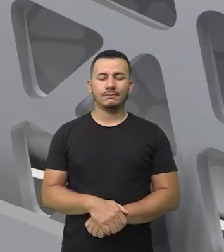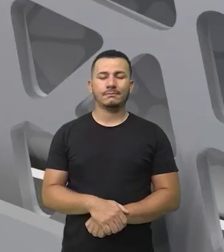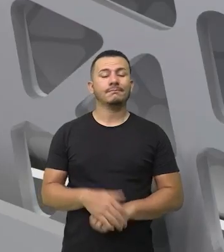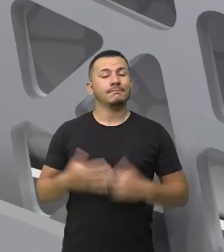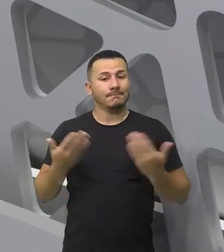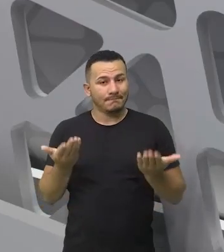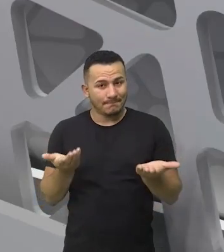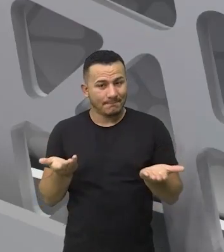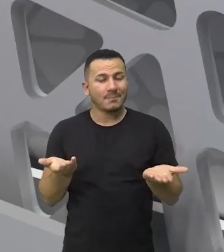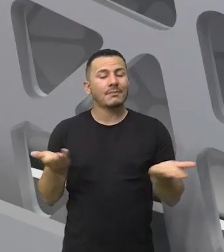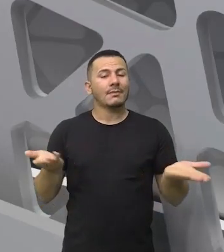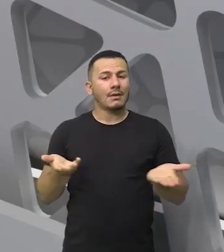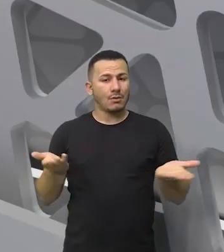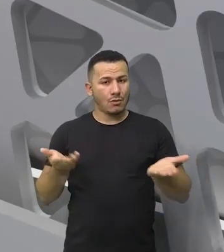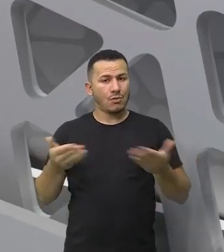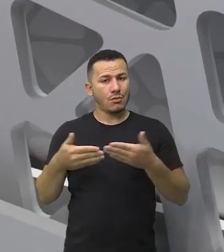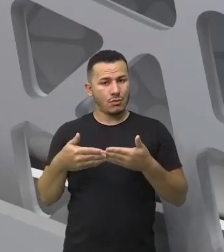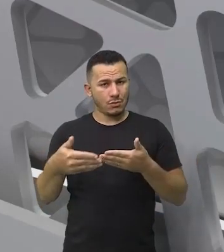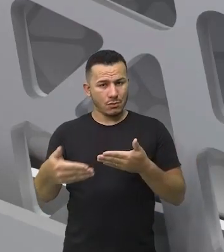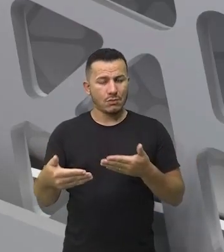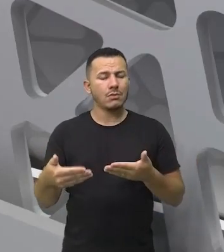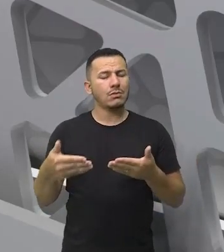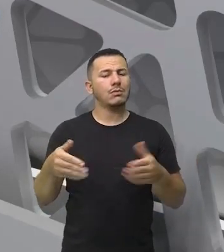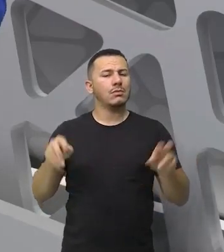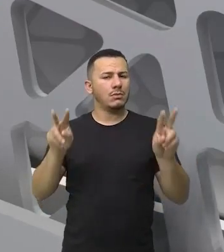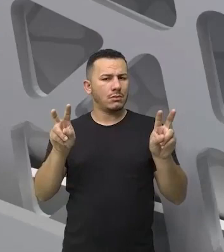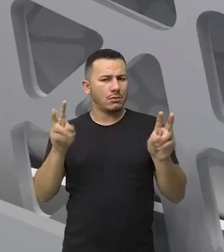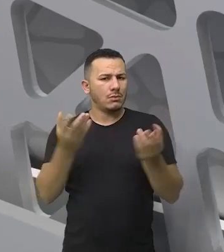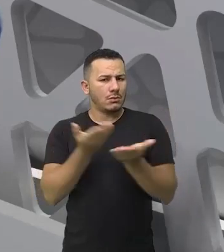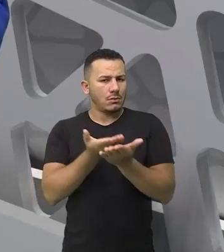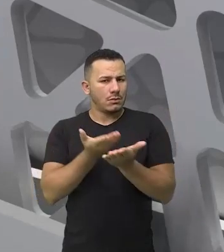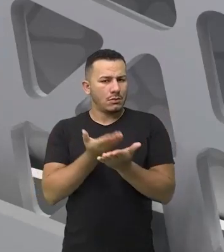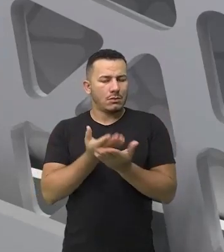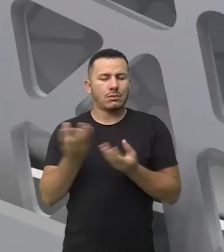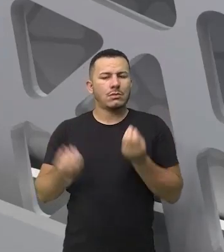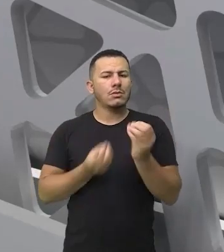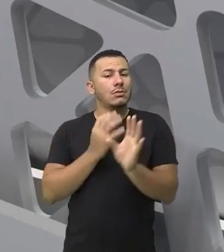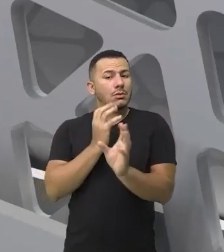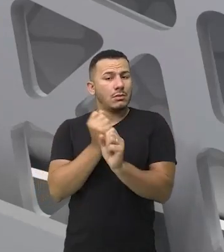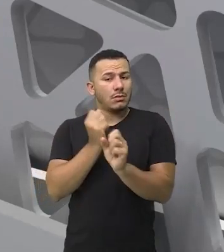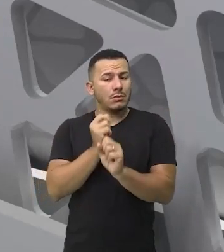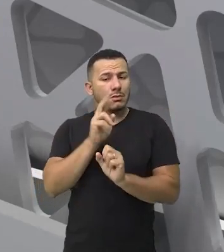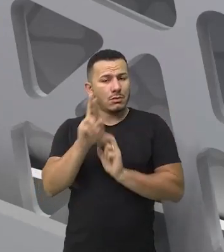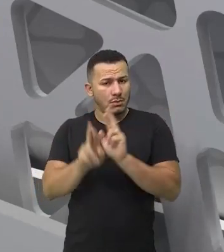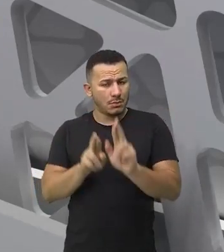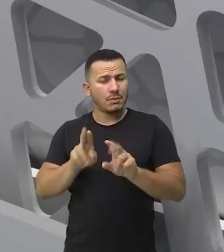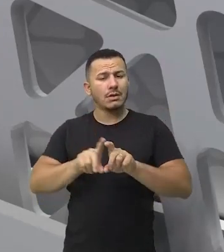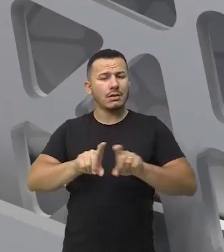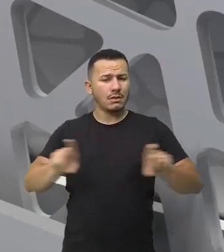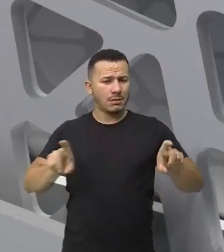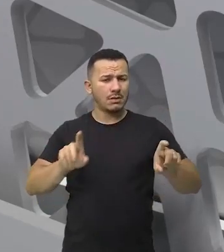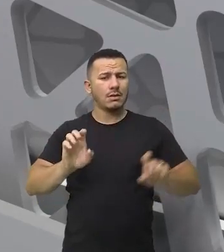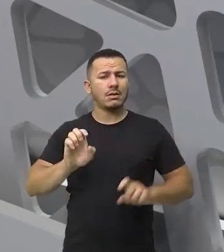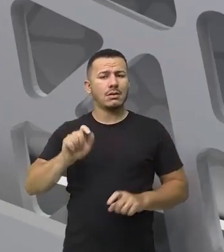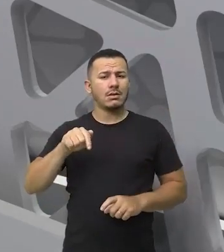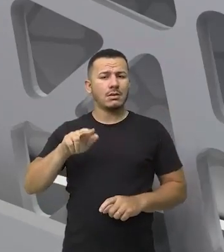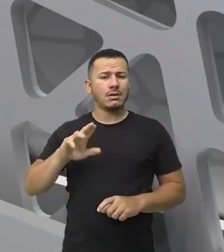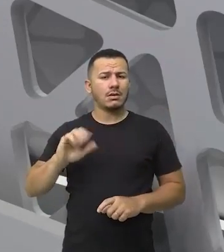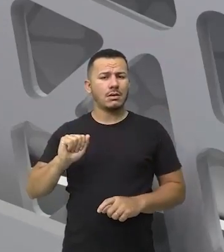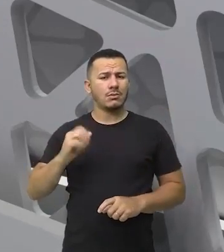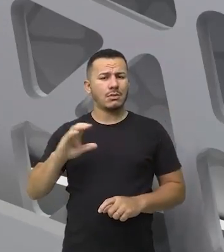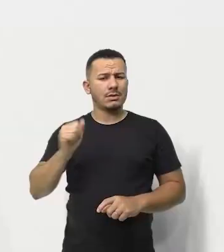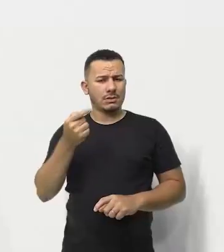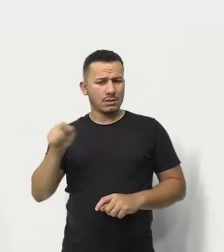Então, meu povo, nós vamos ver agora como resolver equações, certo? Então, como